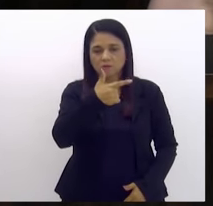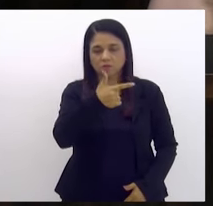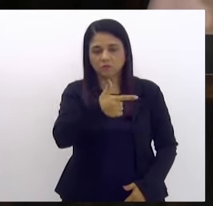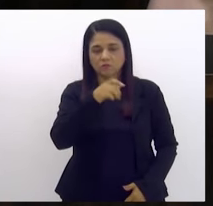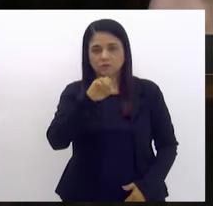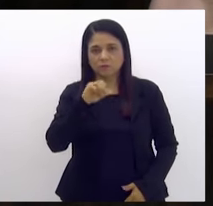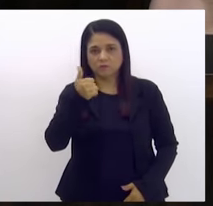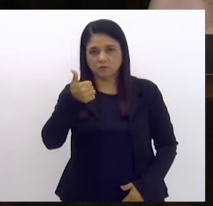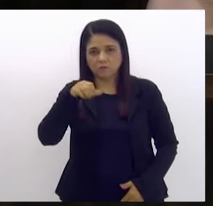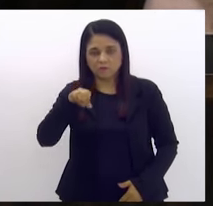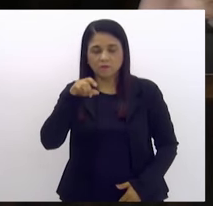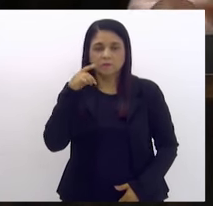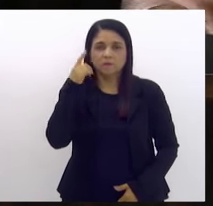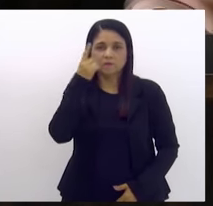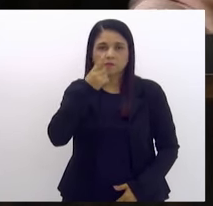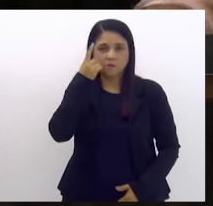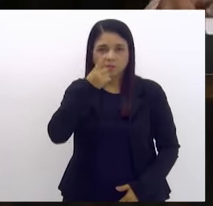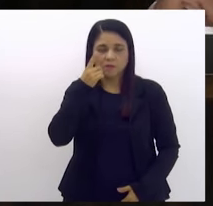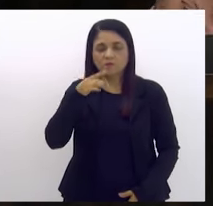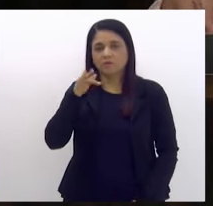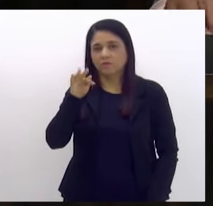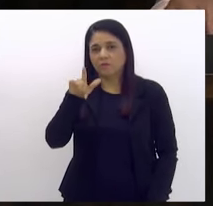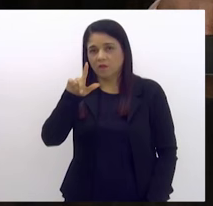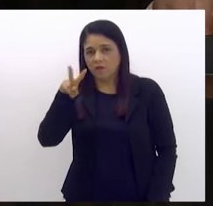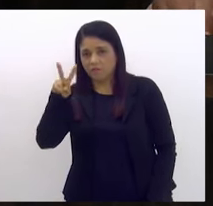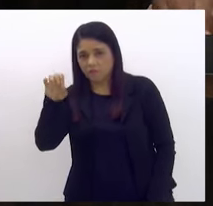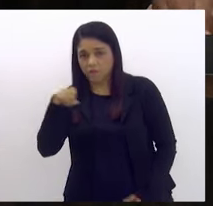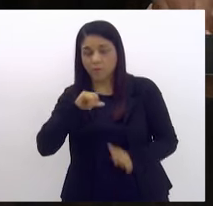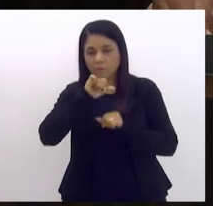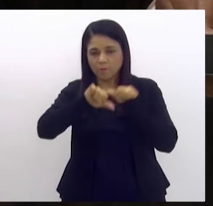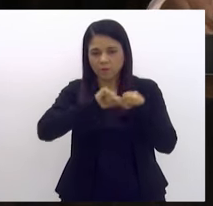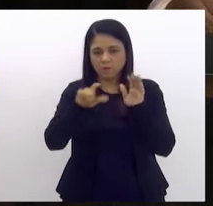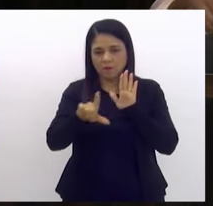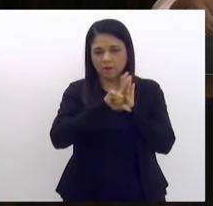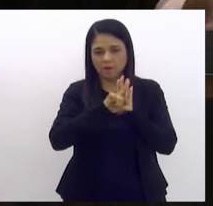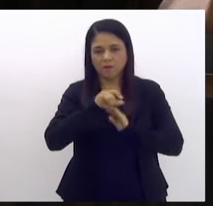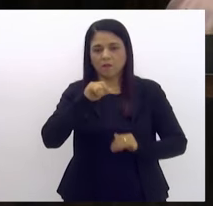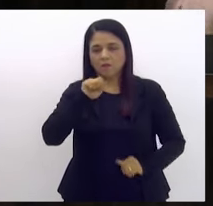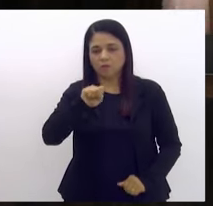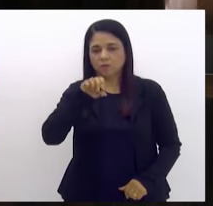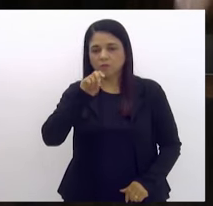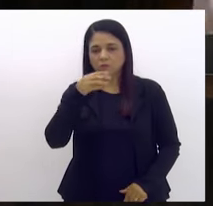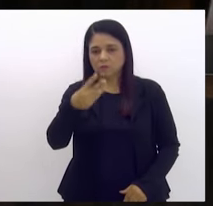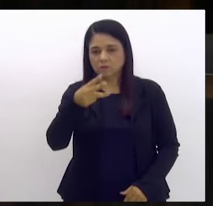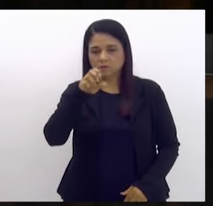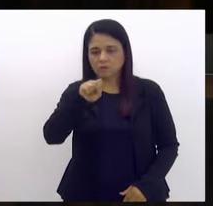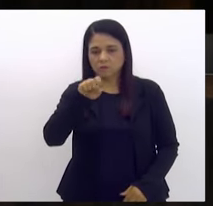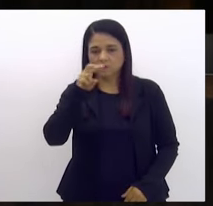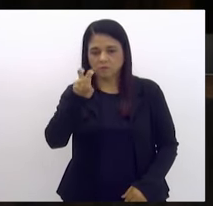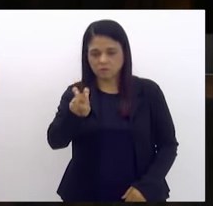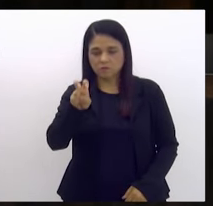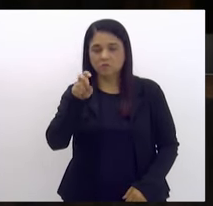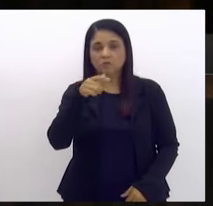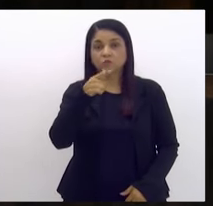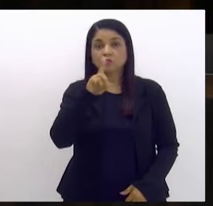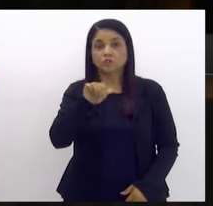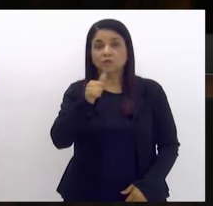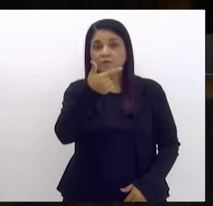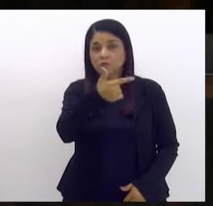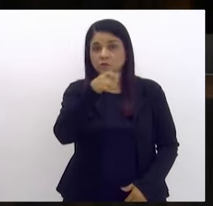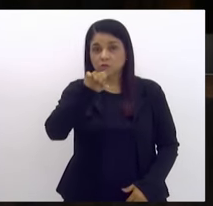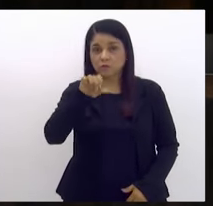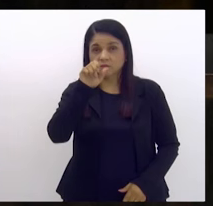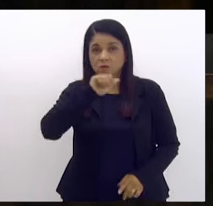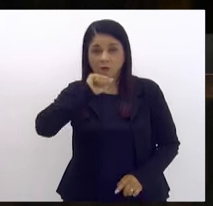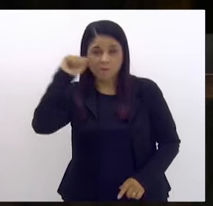1450/2019, de autoria do deputado Flávio Serafim, que altera a lei estadual 8.385,